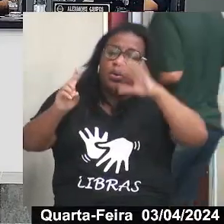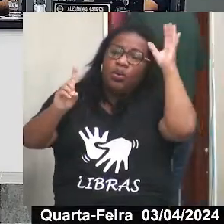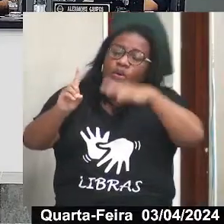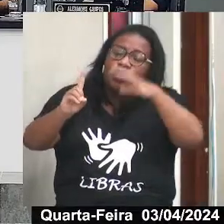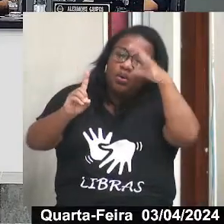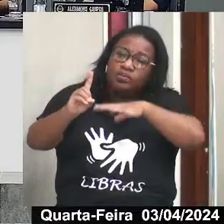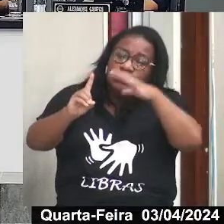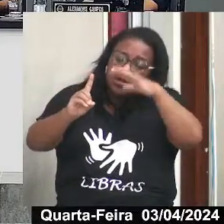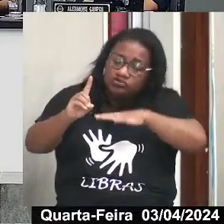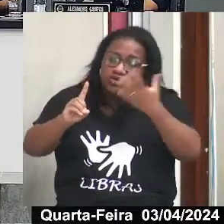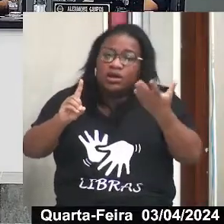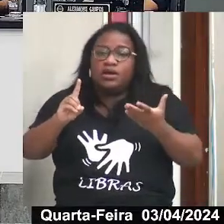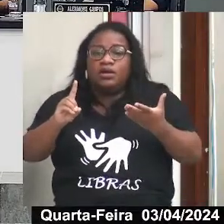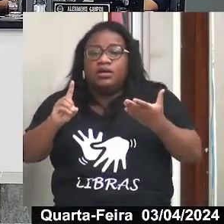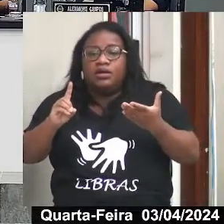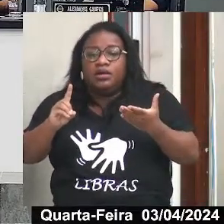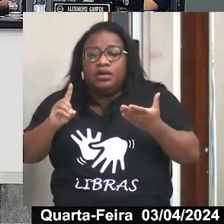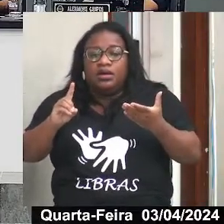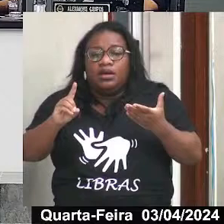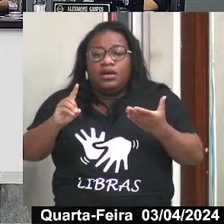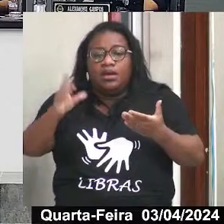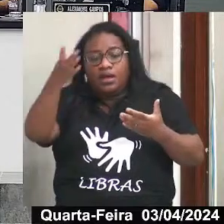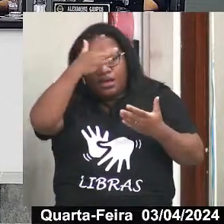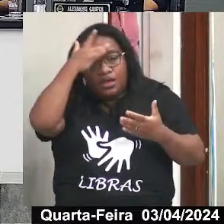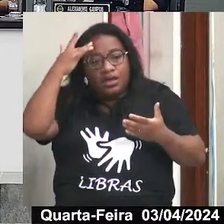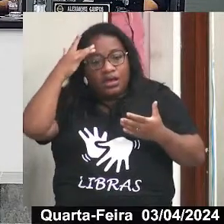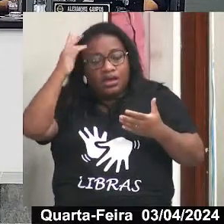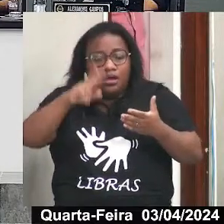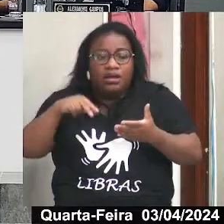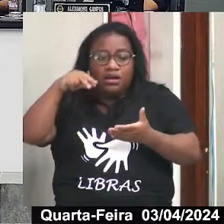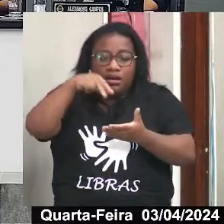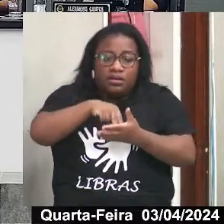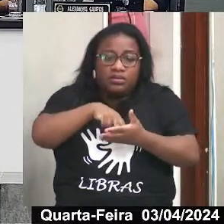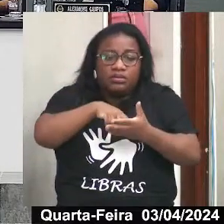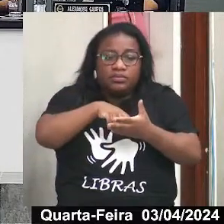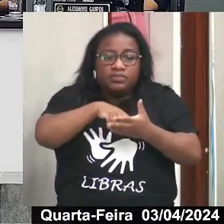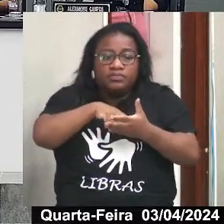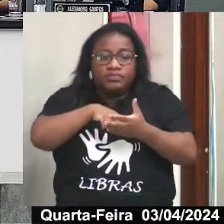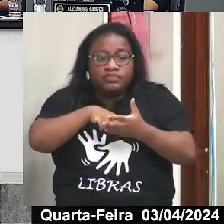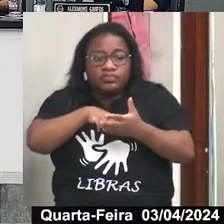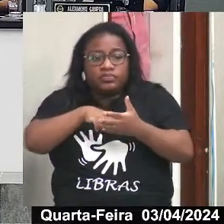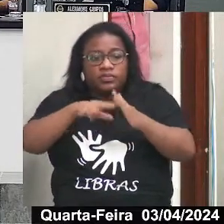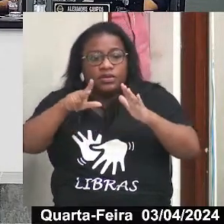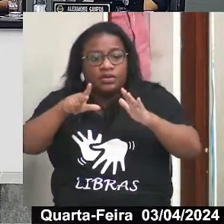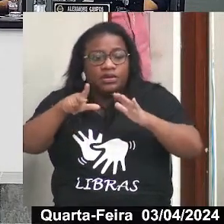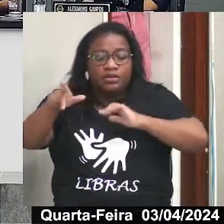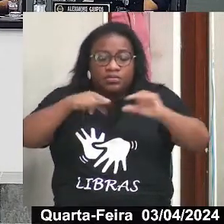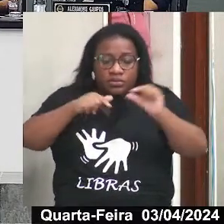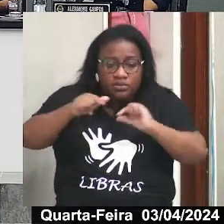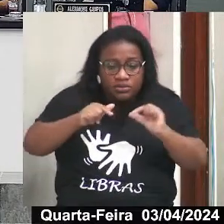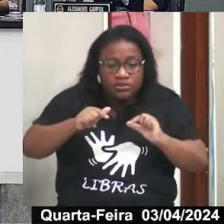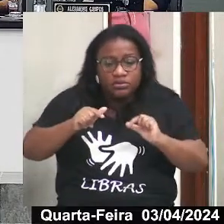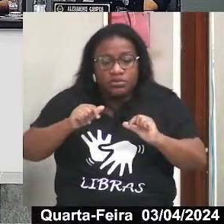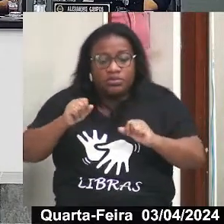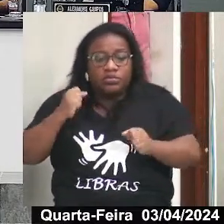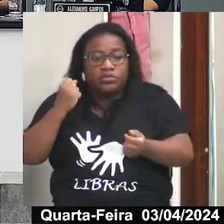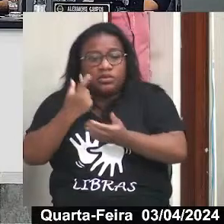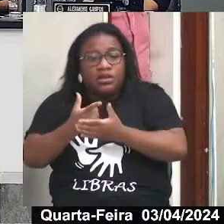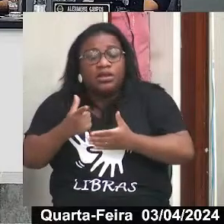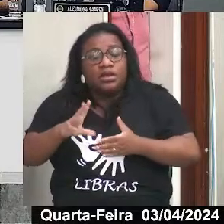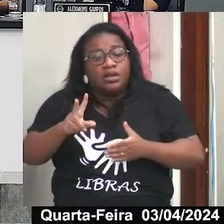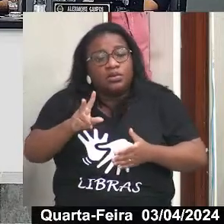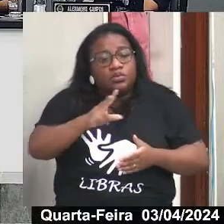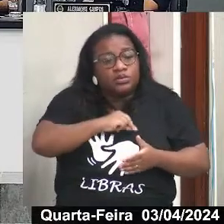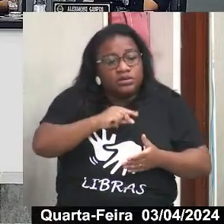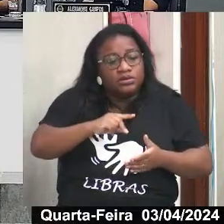que o homenageado já prestou ainda presta relevante serviço na área da alimentação pronta para o